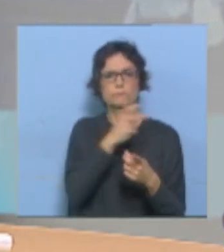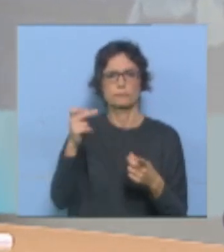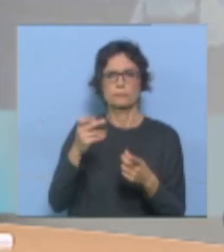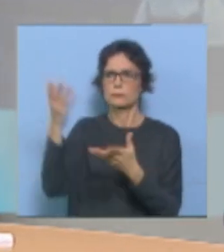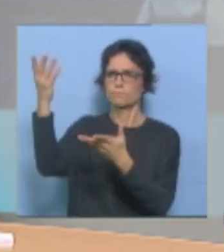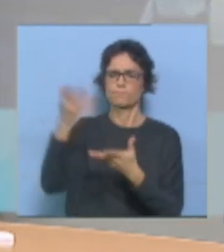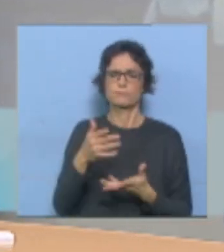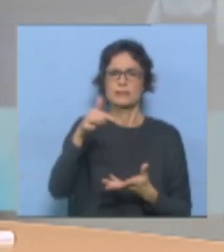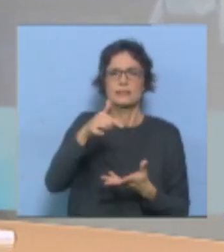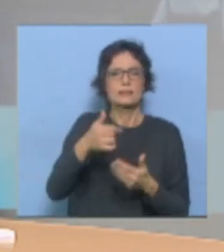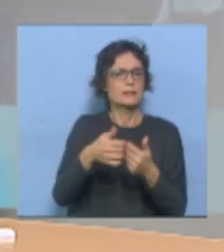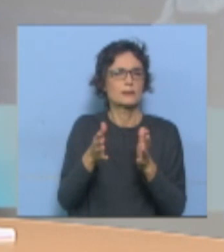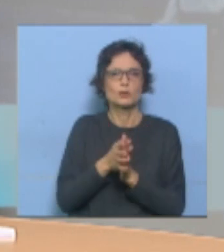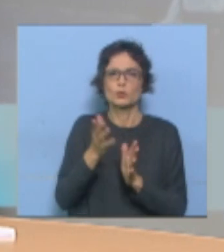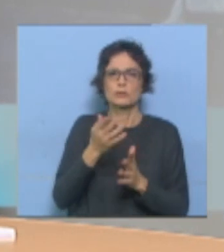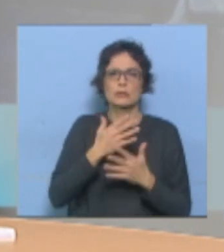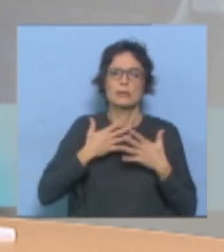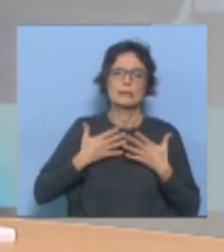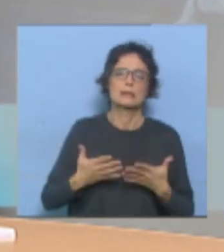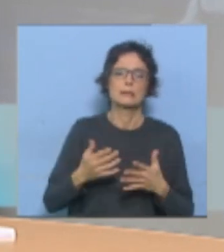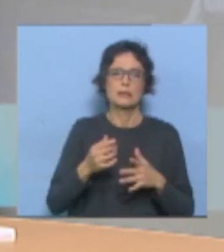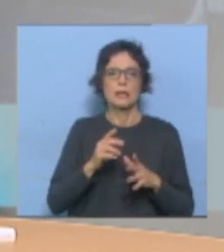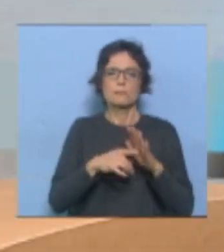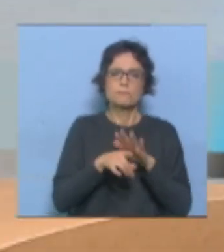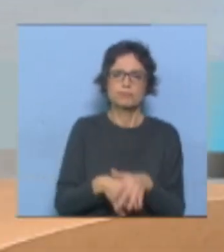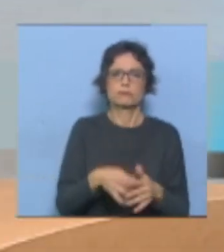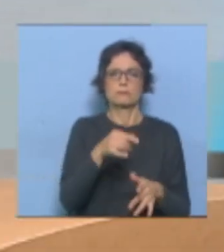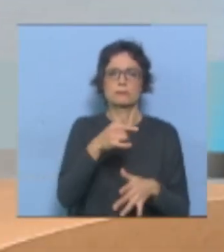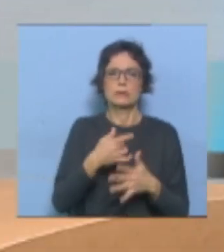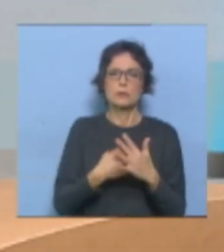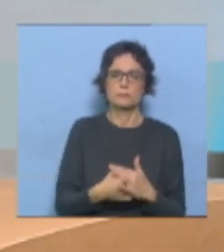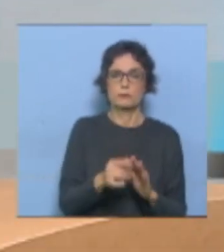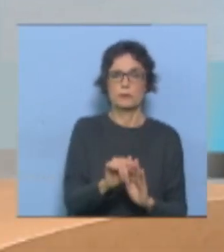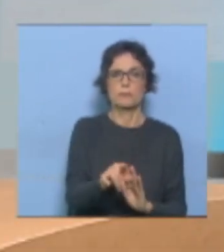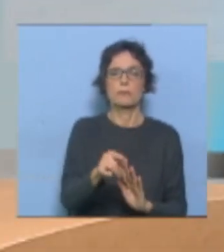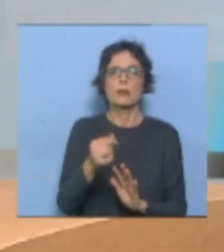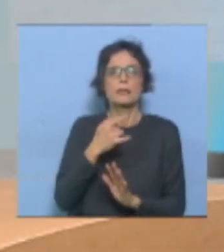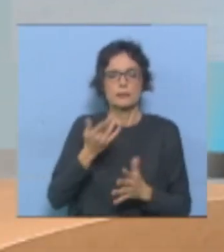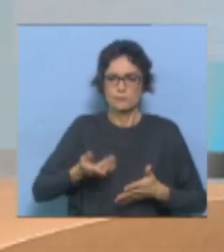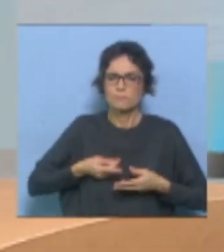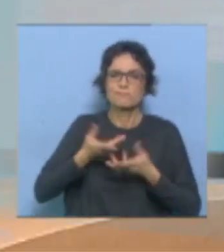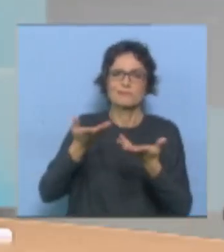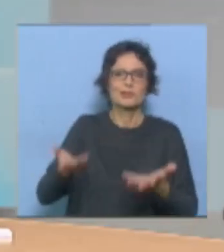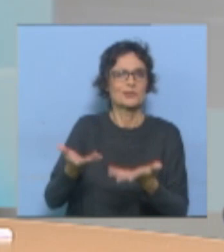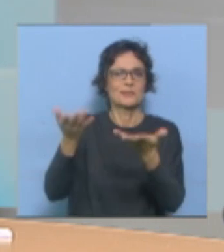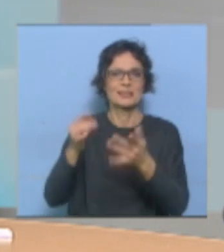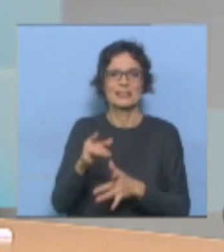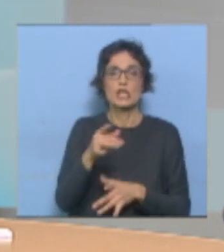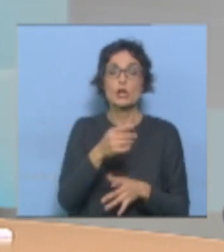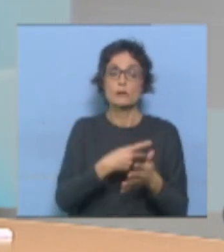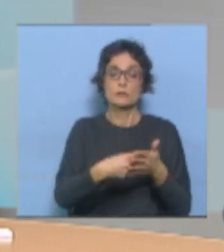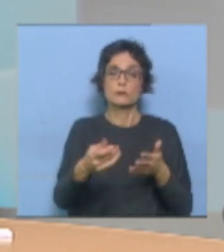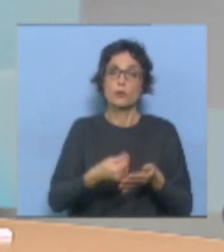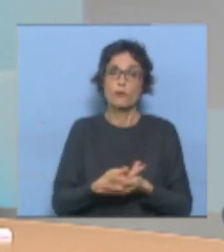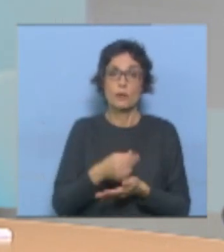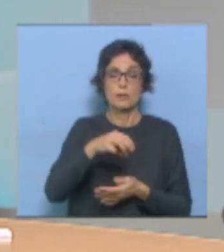e oprimidos, que eu hei de aliviar-vos. É uma expressão retirada do Evangelho de Mateus, que dá o mote